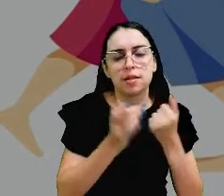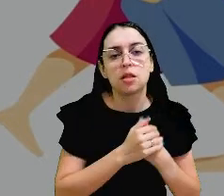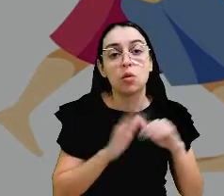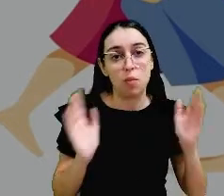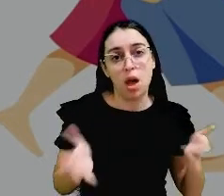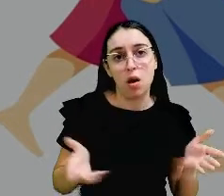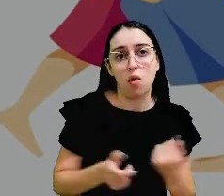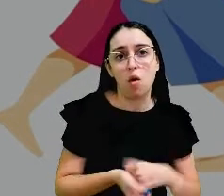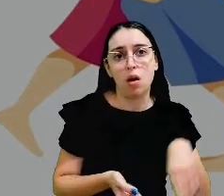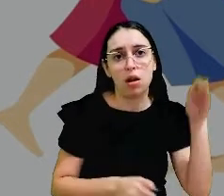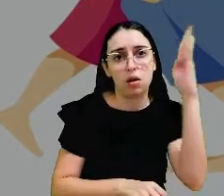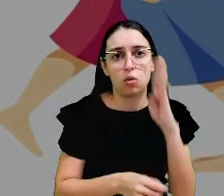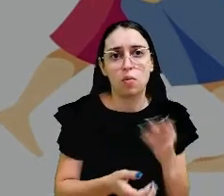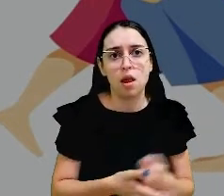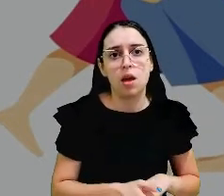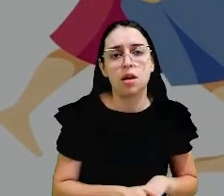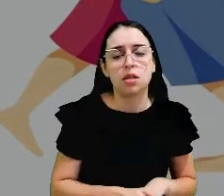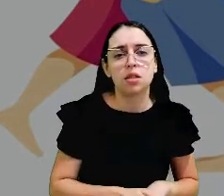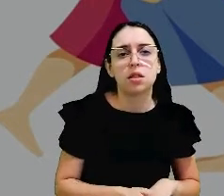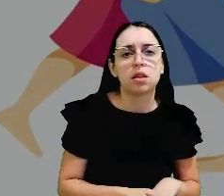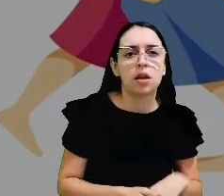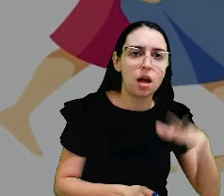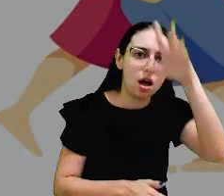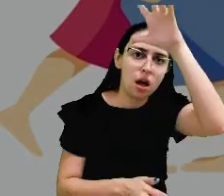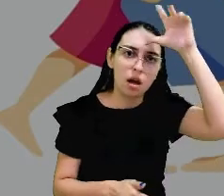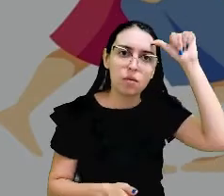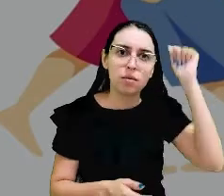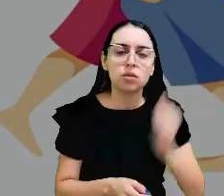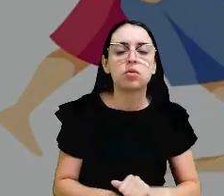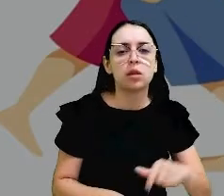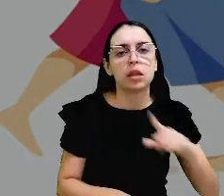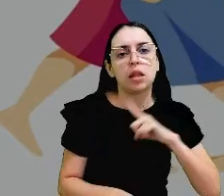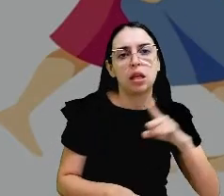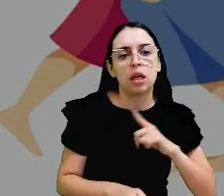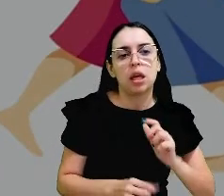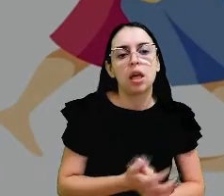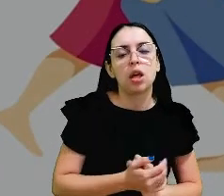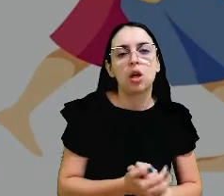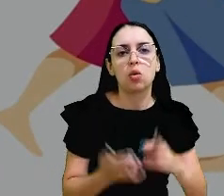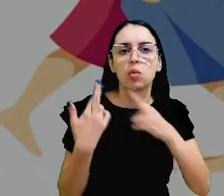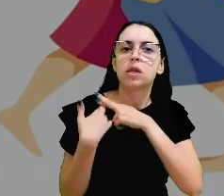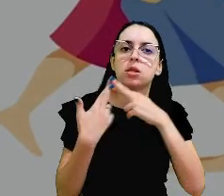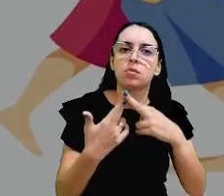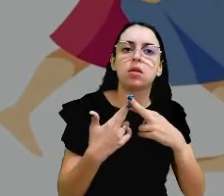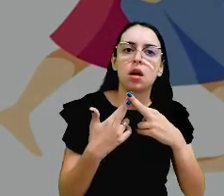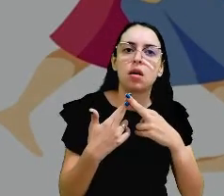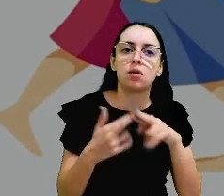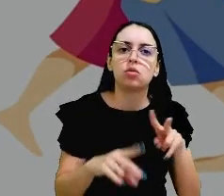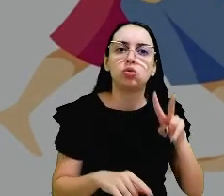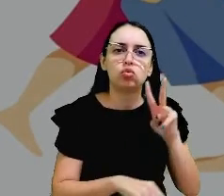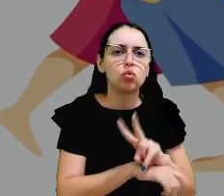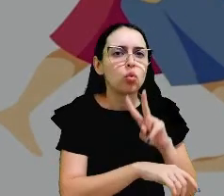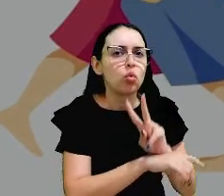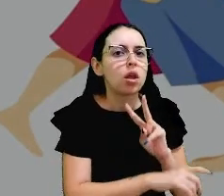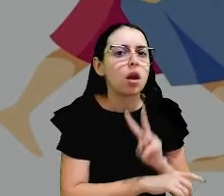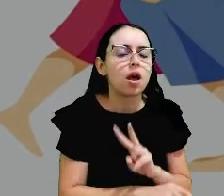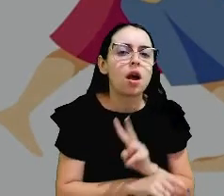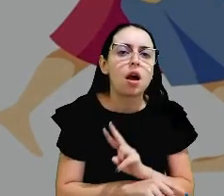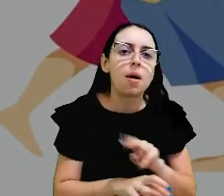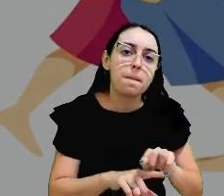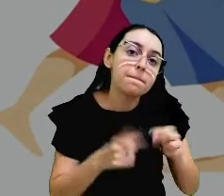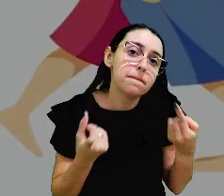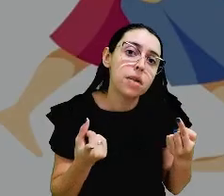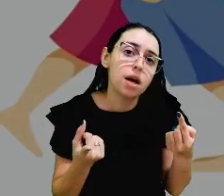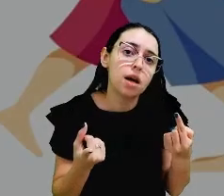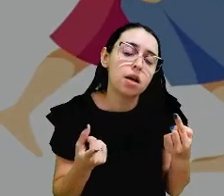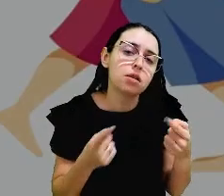Brasil, na região da Amazônia, existe um comitê que faz esse monitoramento. Mas, a